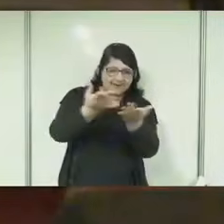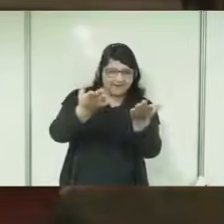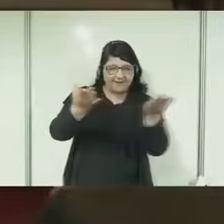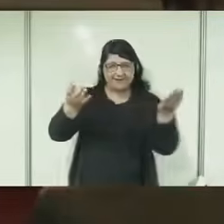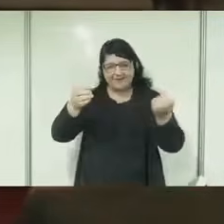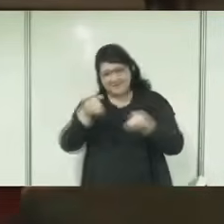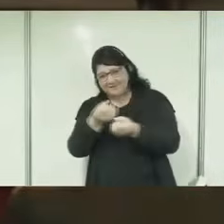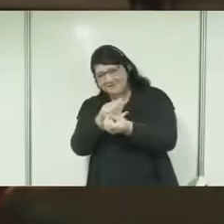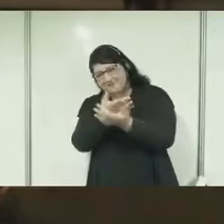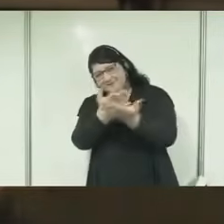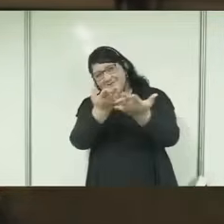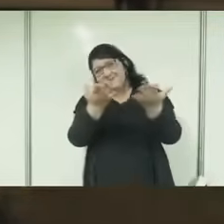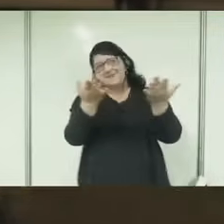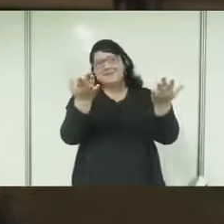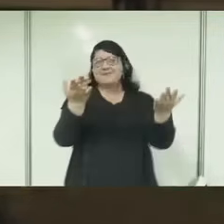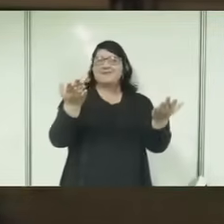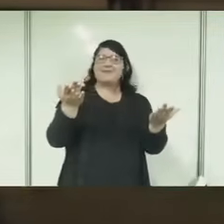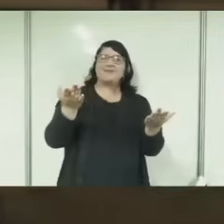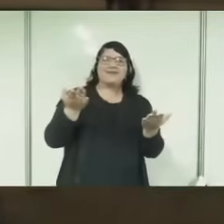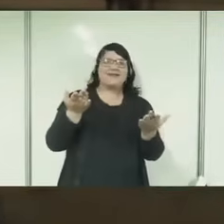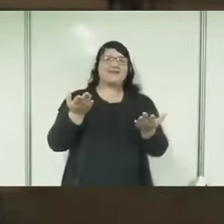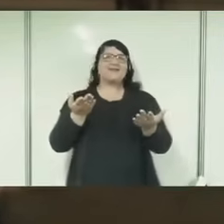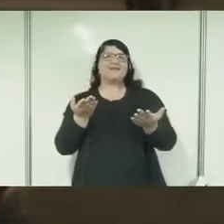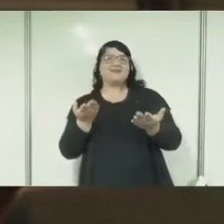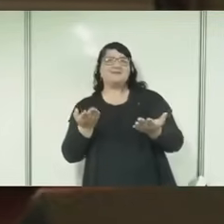meu caminho, no meu caminho.